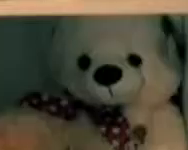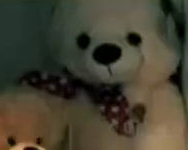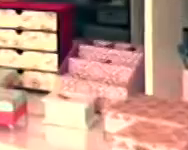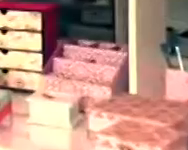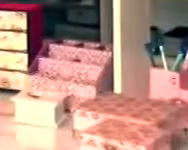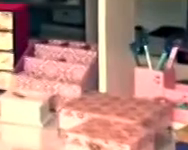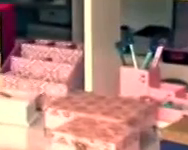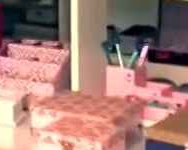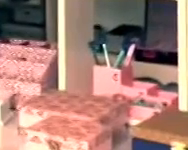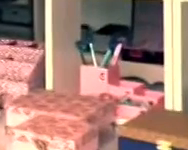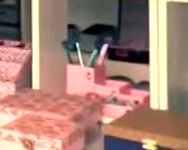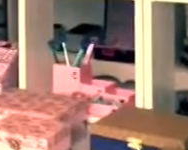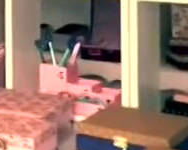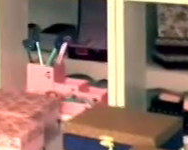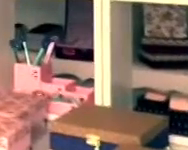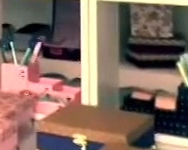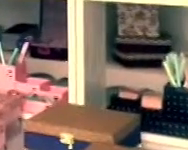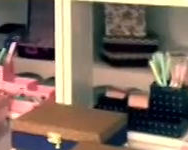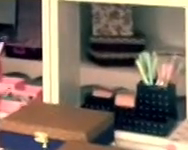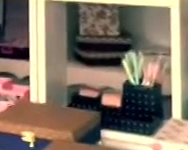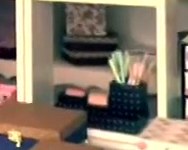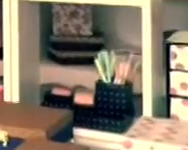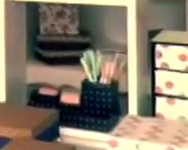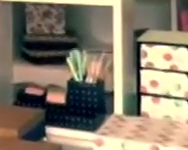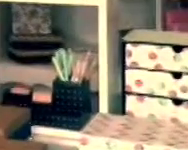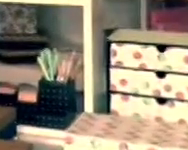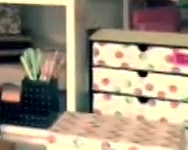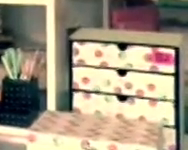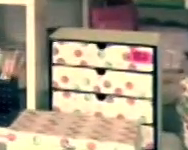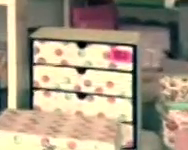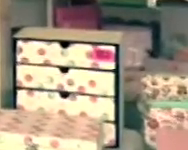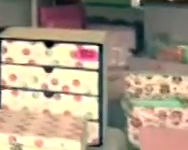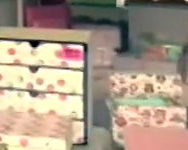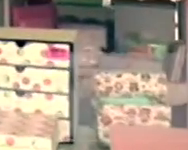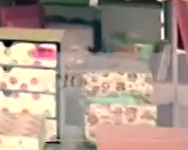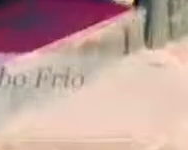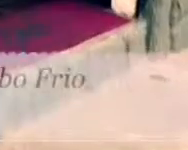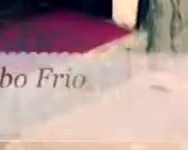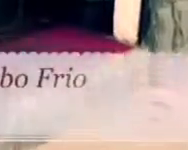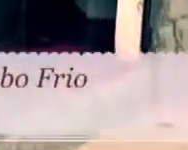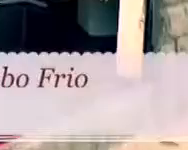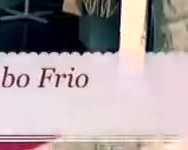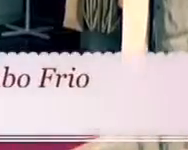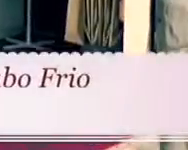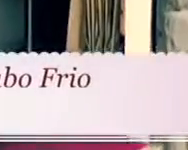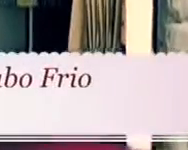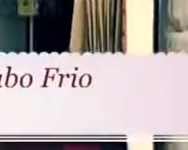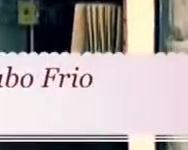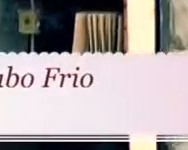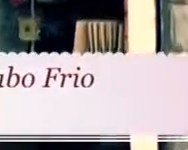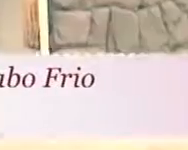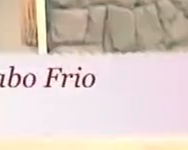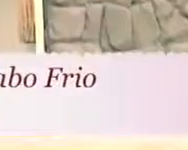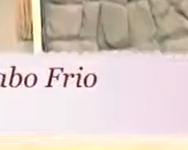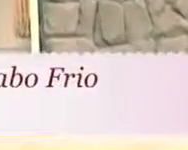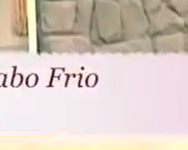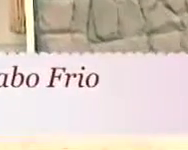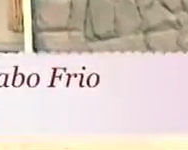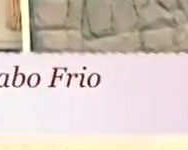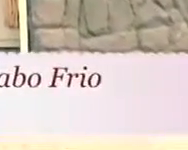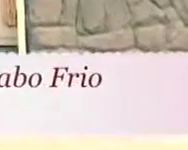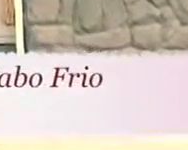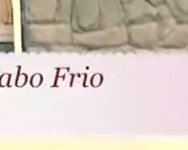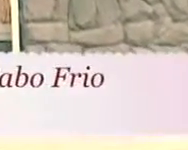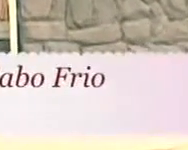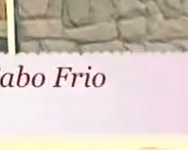é aqui. Venha nos conhecer. Pensou em presentear? Vem para Dual Presentes. Rua José Bonifácio, 410, Centro de Cabo